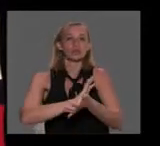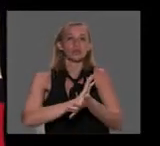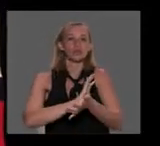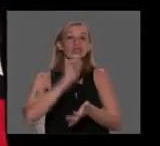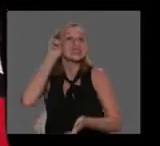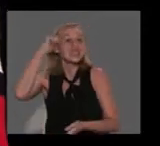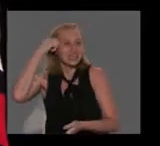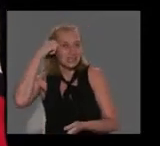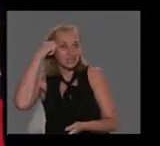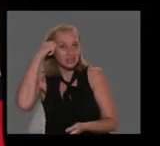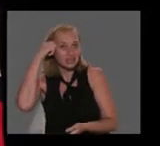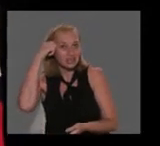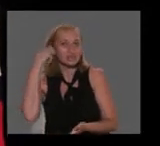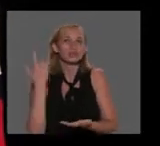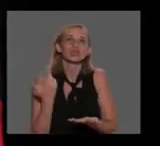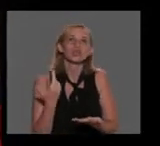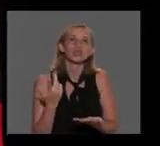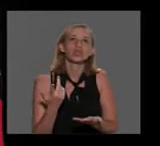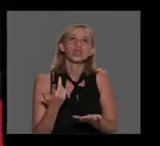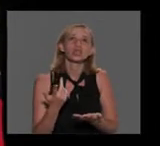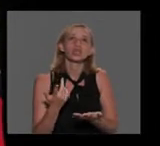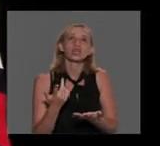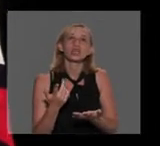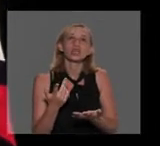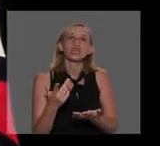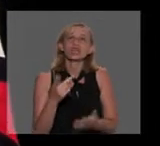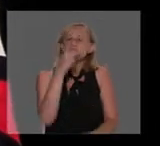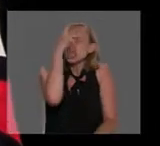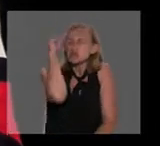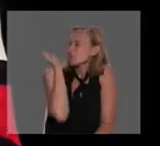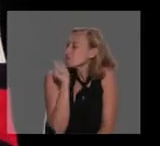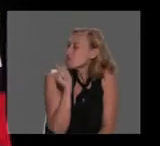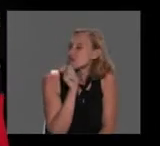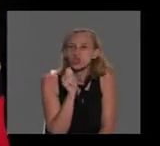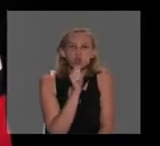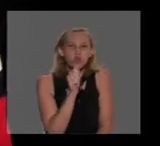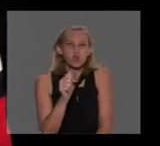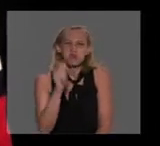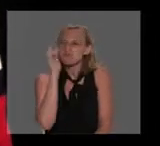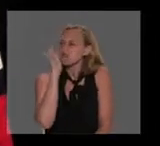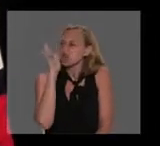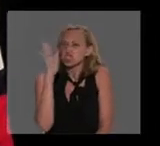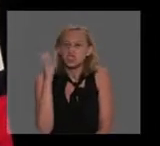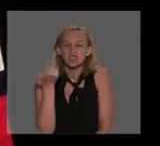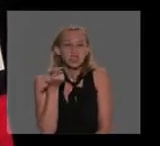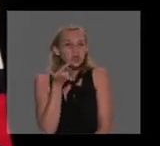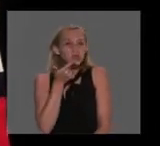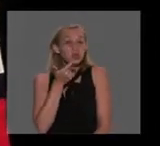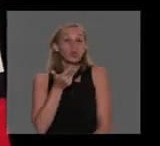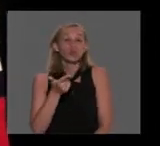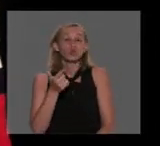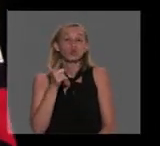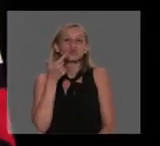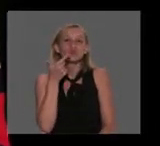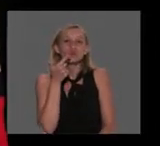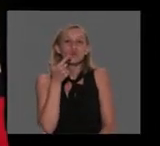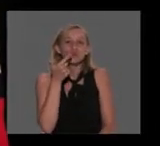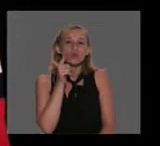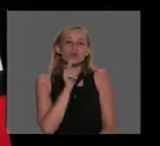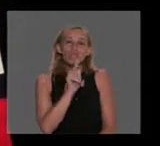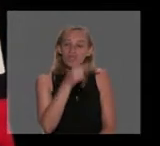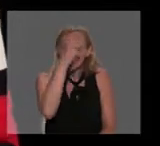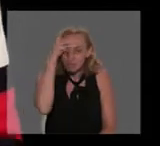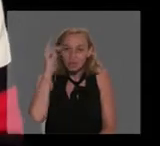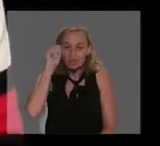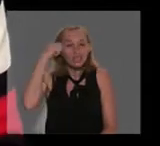se dando no espaço, numa plataforma em que ninguém imaginava que ia acontecer. Que as pessoas